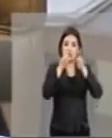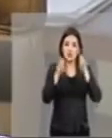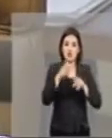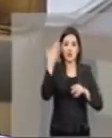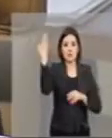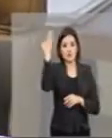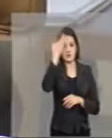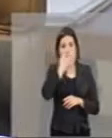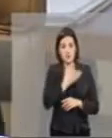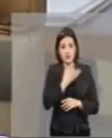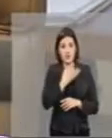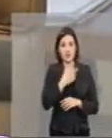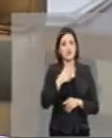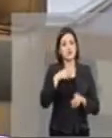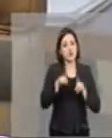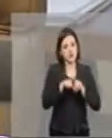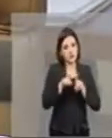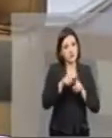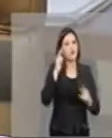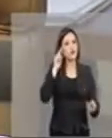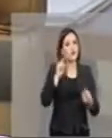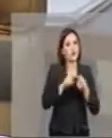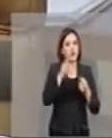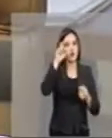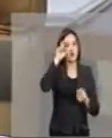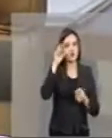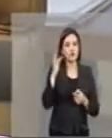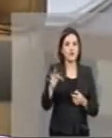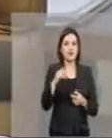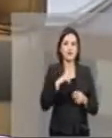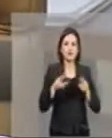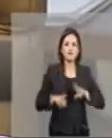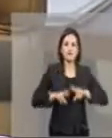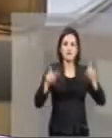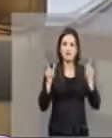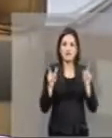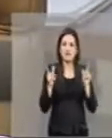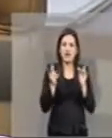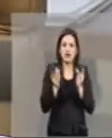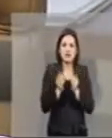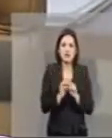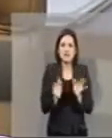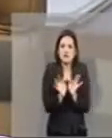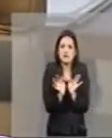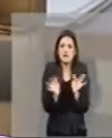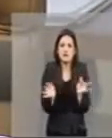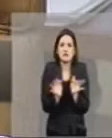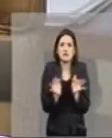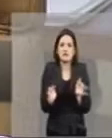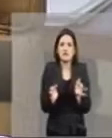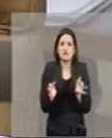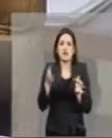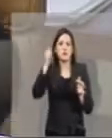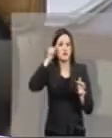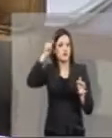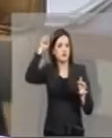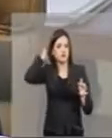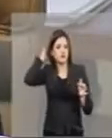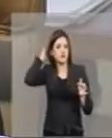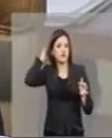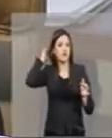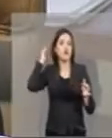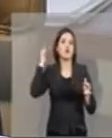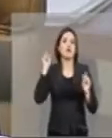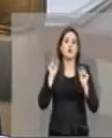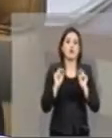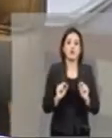pequena do voto do ministro Alexandre de Moraes, exclusivamente no que se refere à cautelar e à